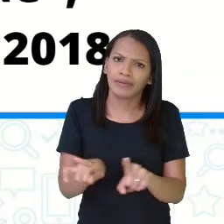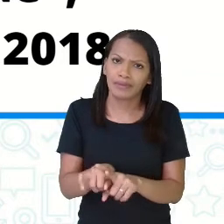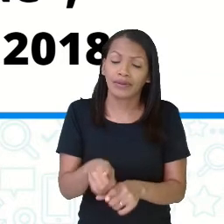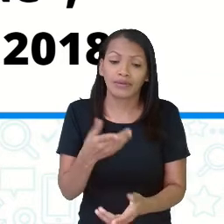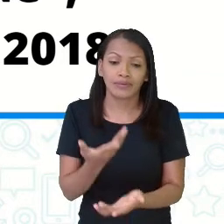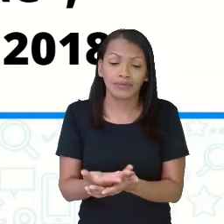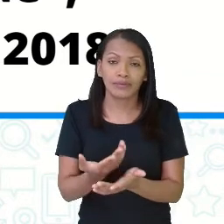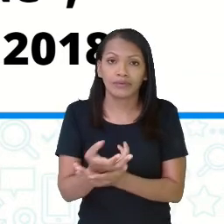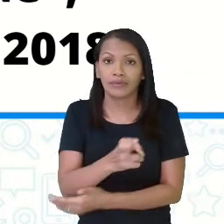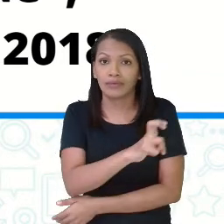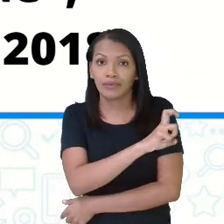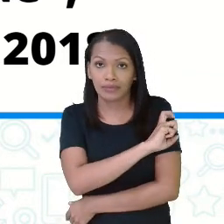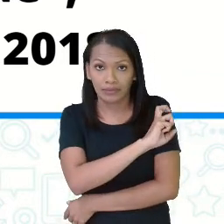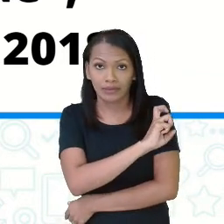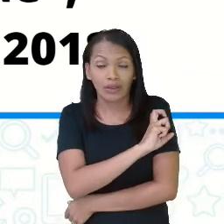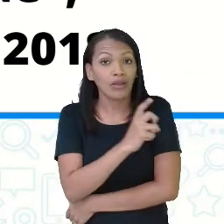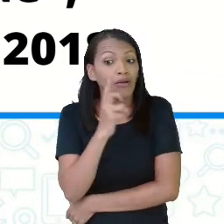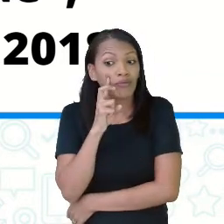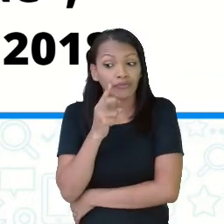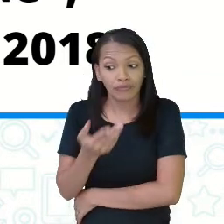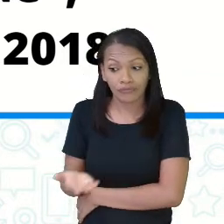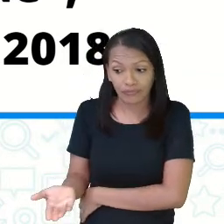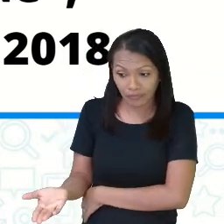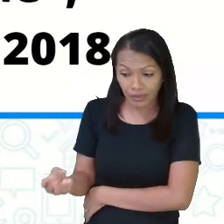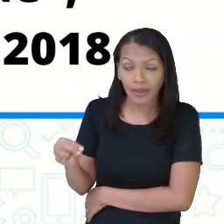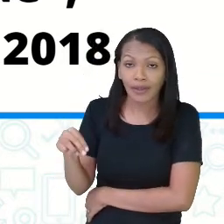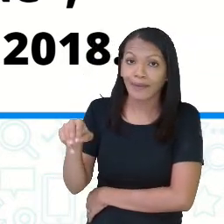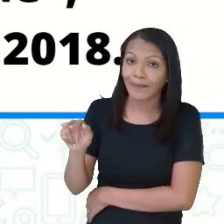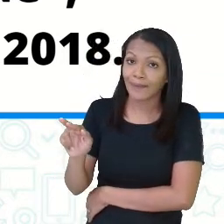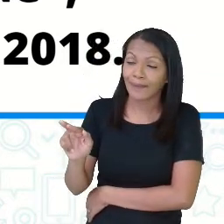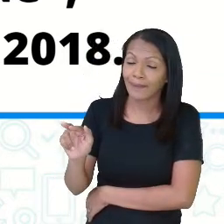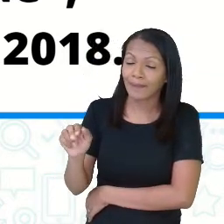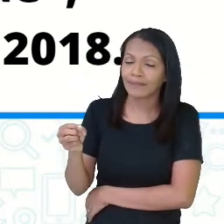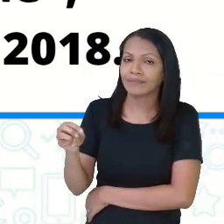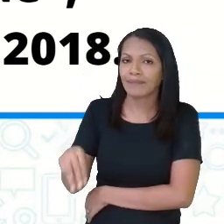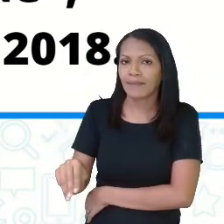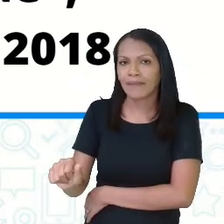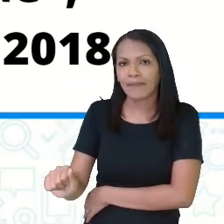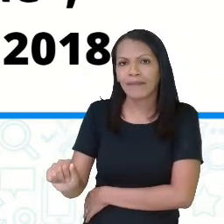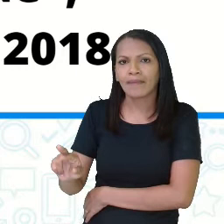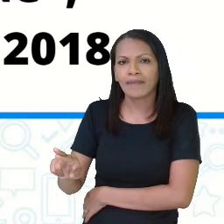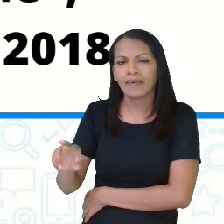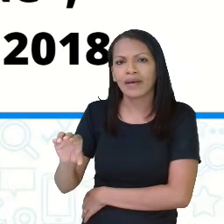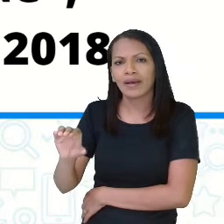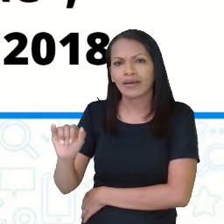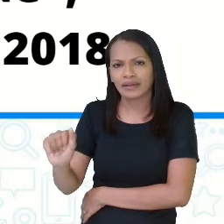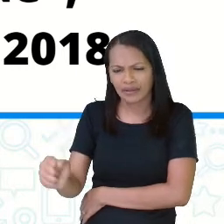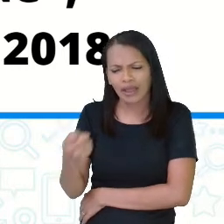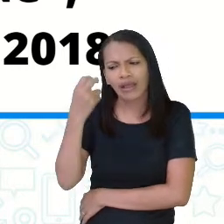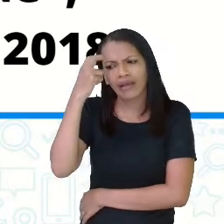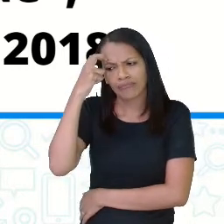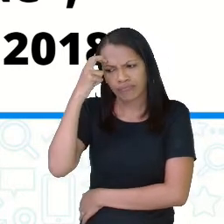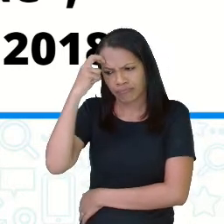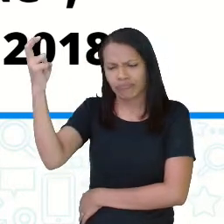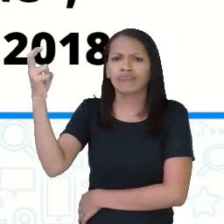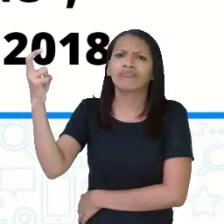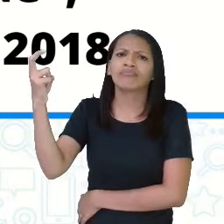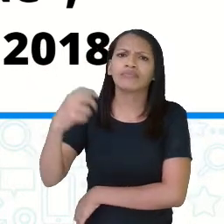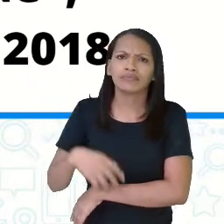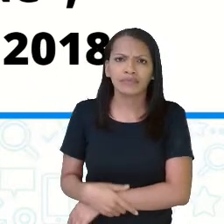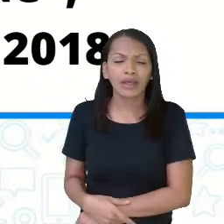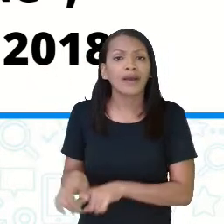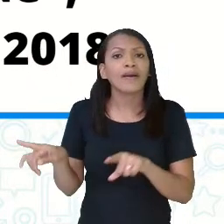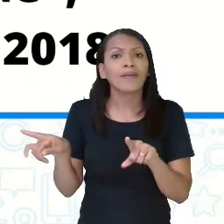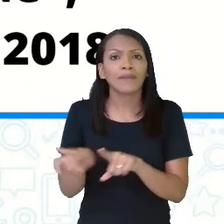ano, veja a força que Márcia tem, não é? E ela é muito inteligente, viu? Porque ela nem